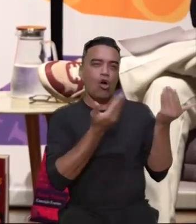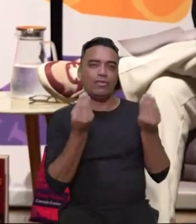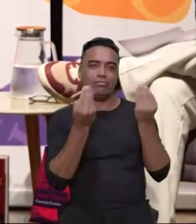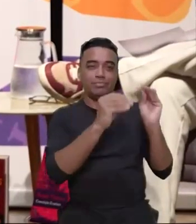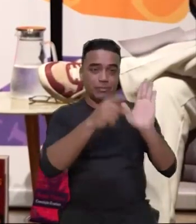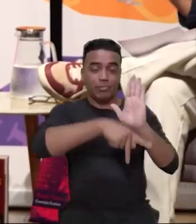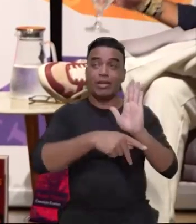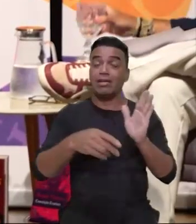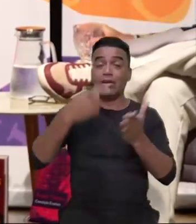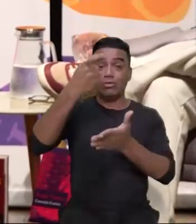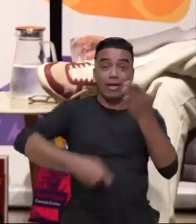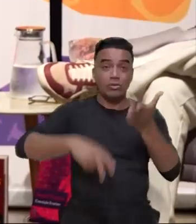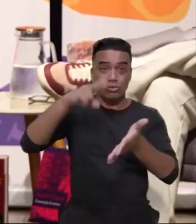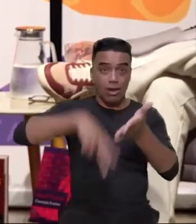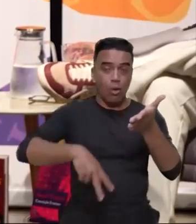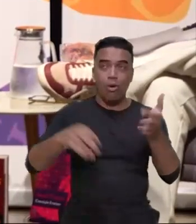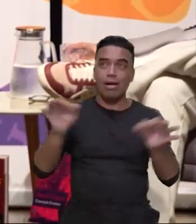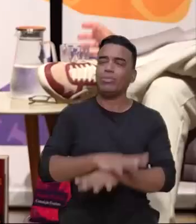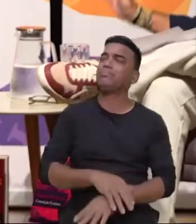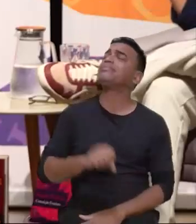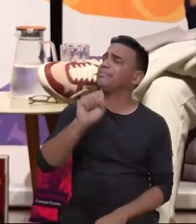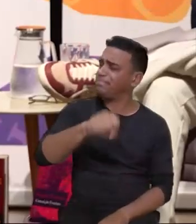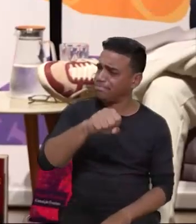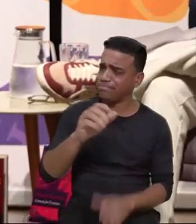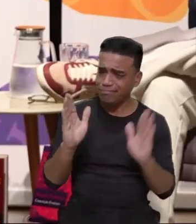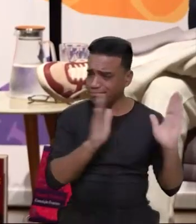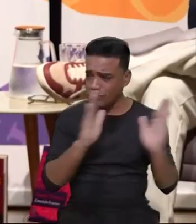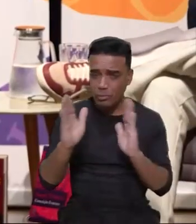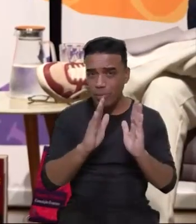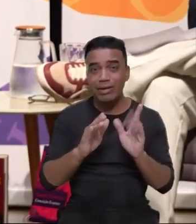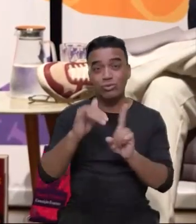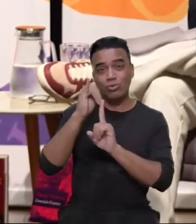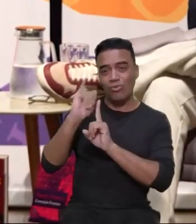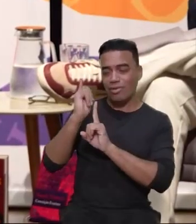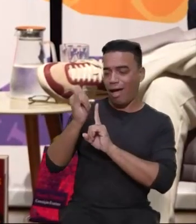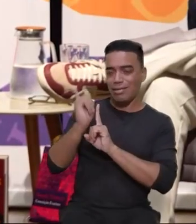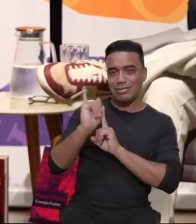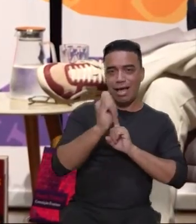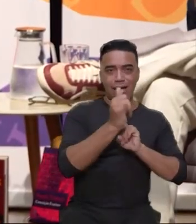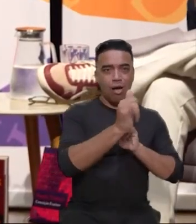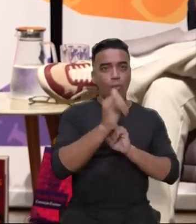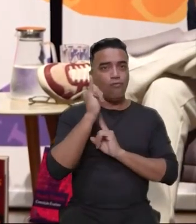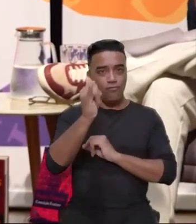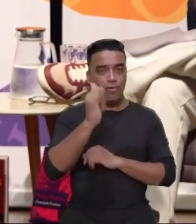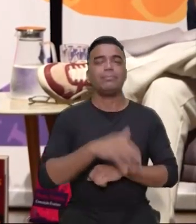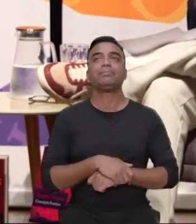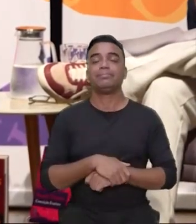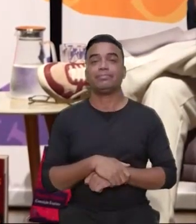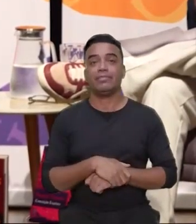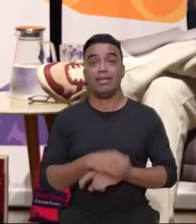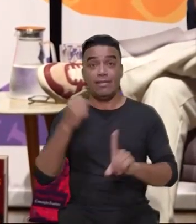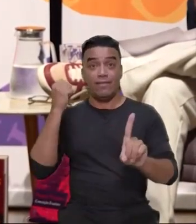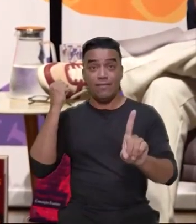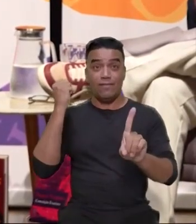acabamos de ler o conto... sim, também tem um momento que a narrativa diz assim: faca